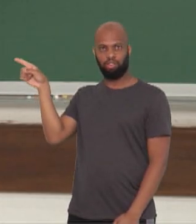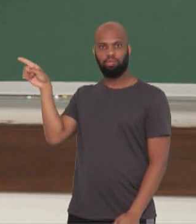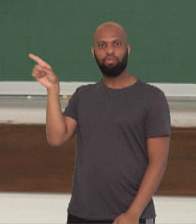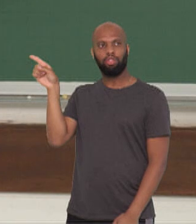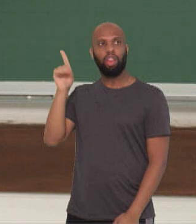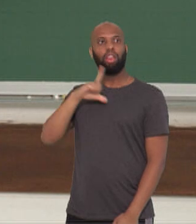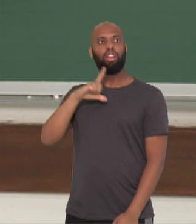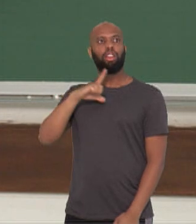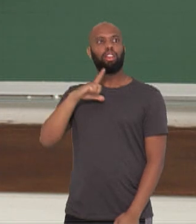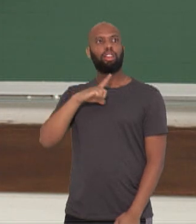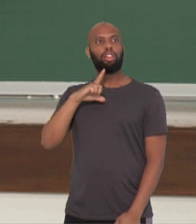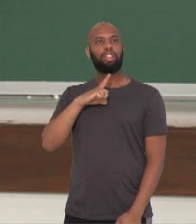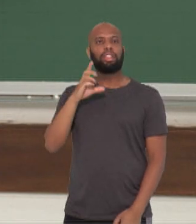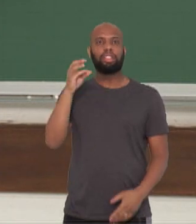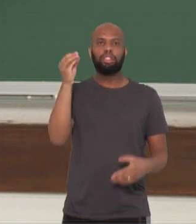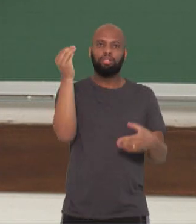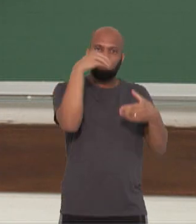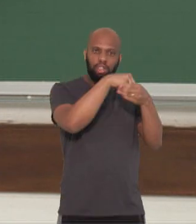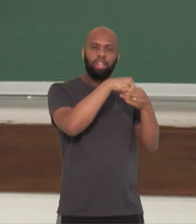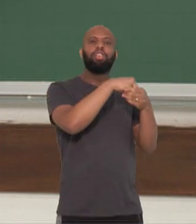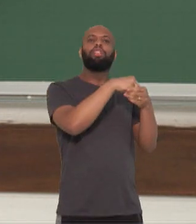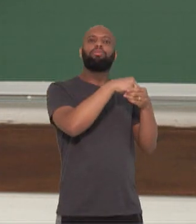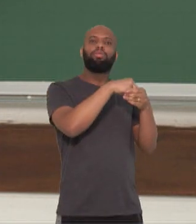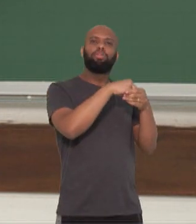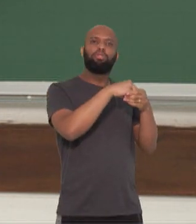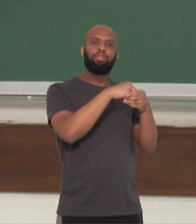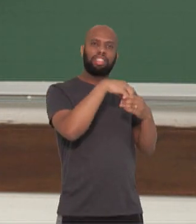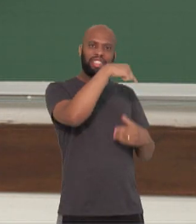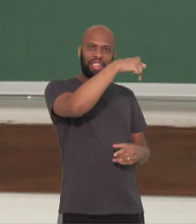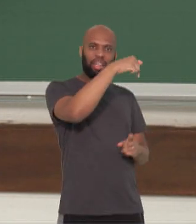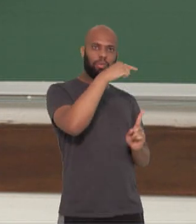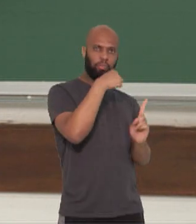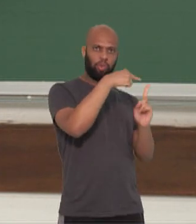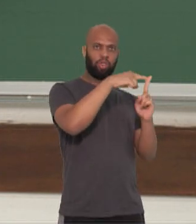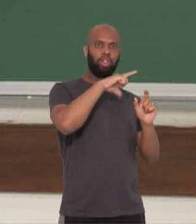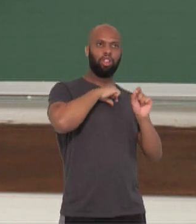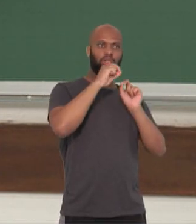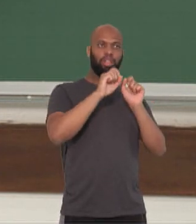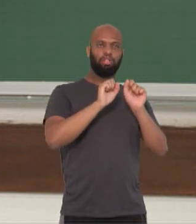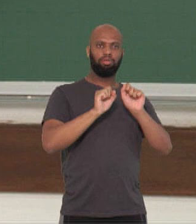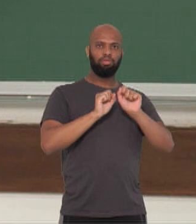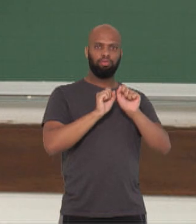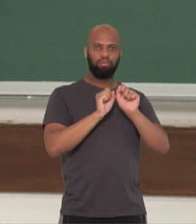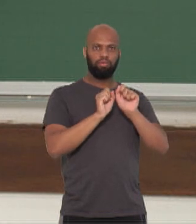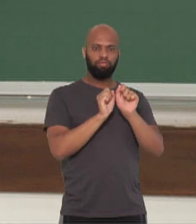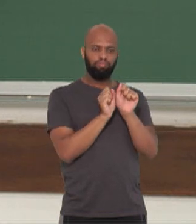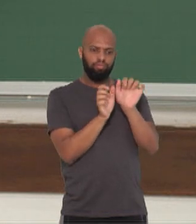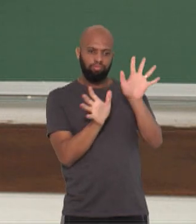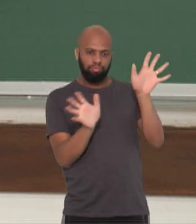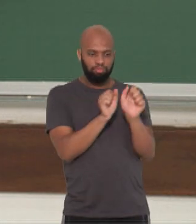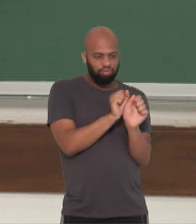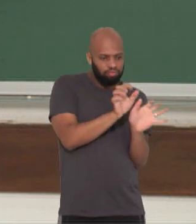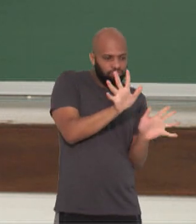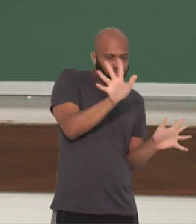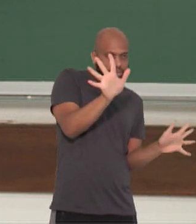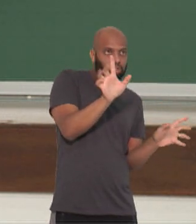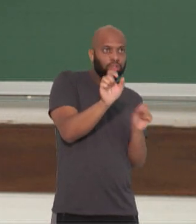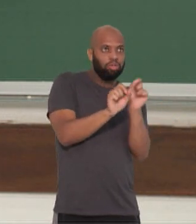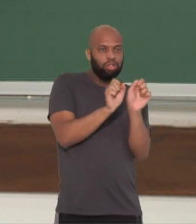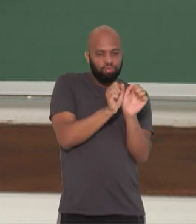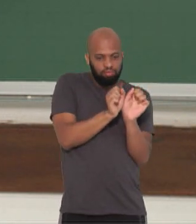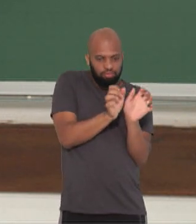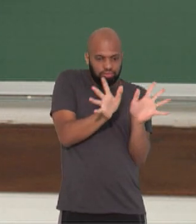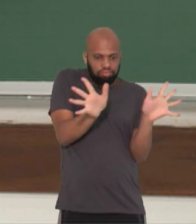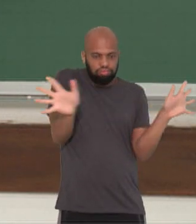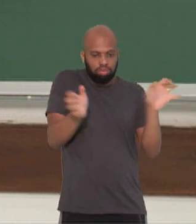veja que da carga positiva você tem linhas de campo que são do tipo divergentes,